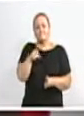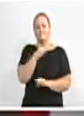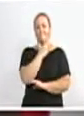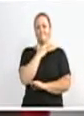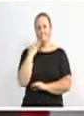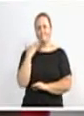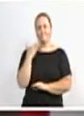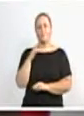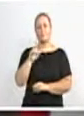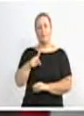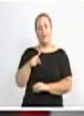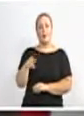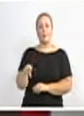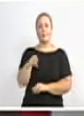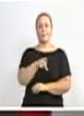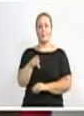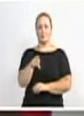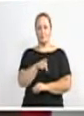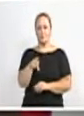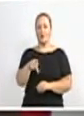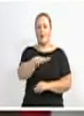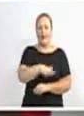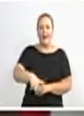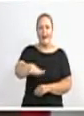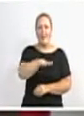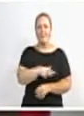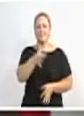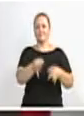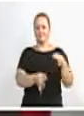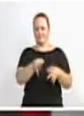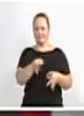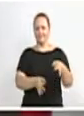professor, jurista, doutor Márcio Tomás Bastos.